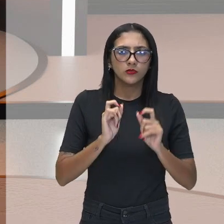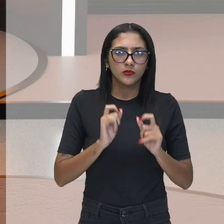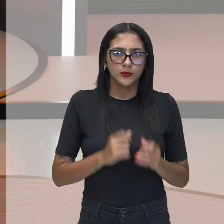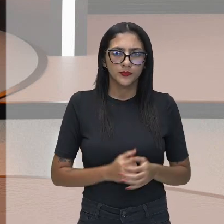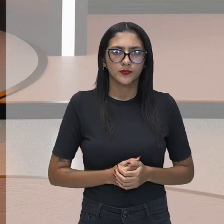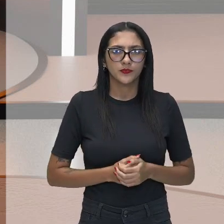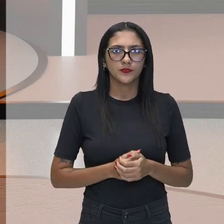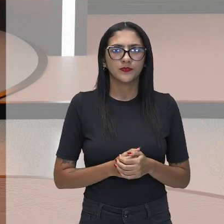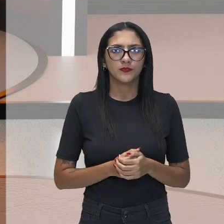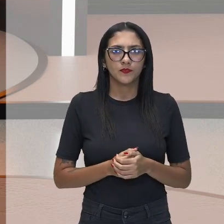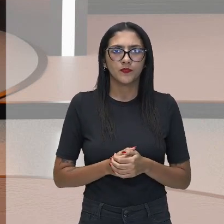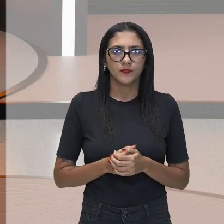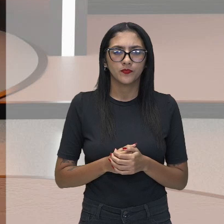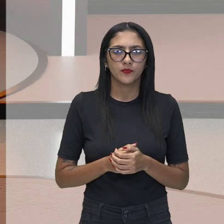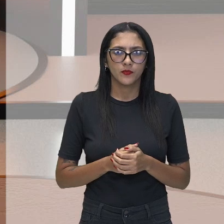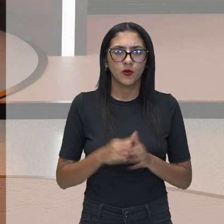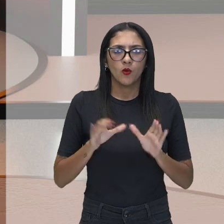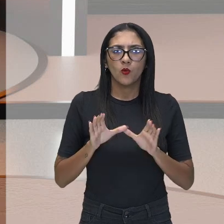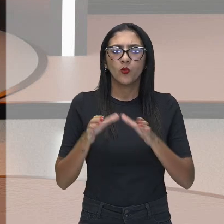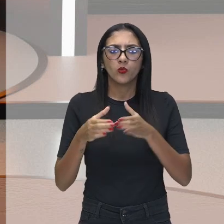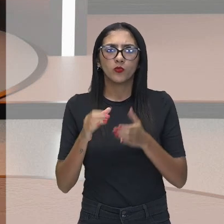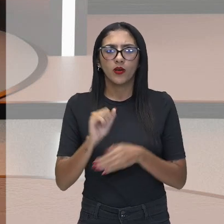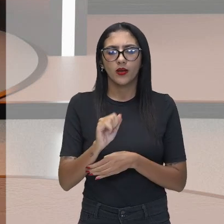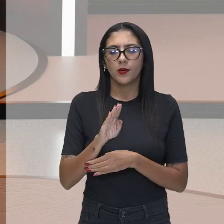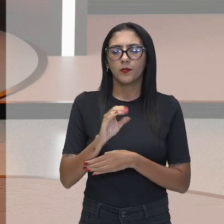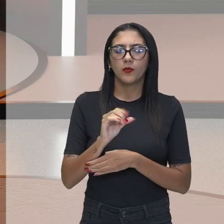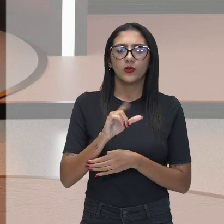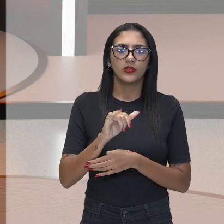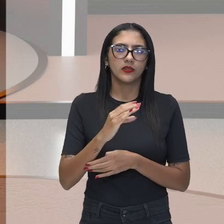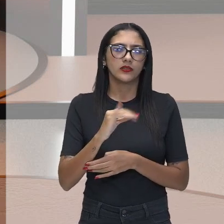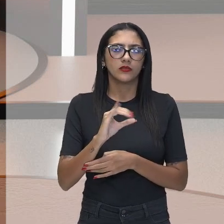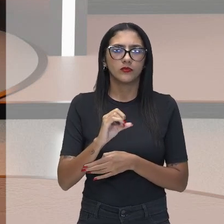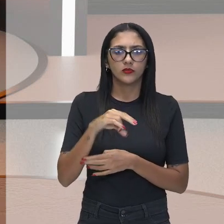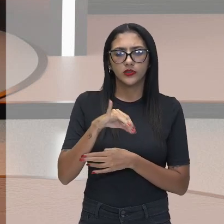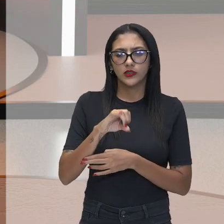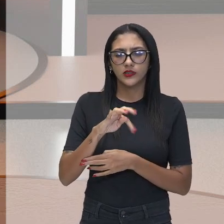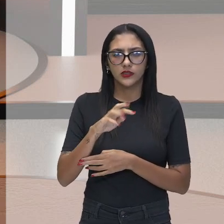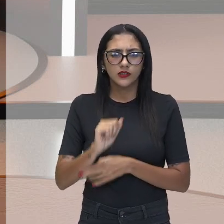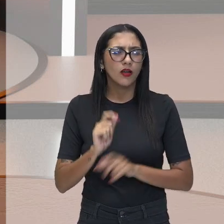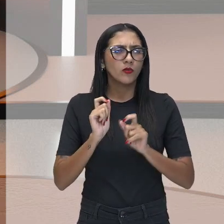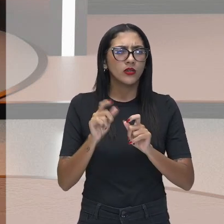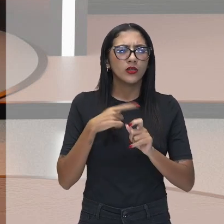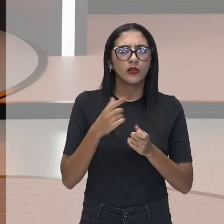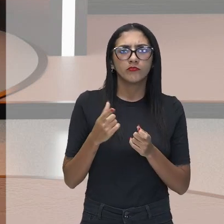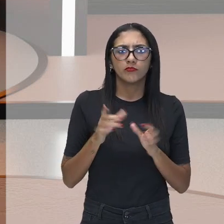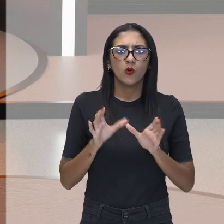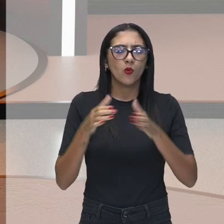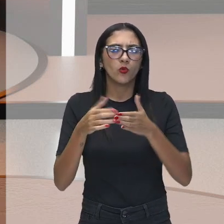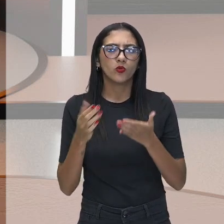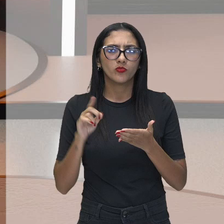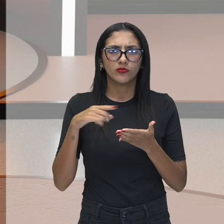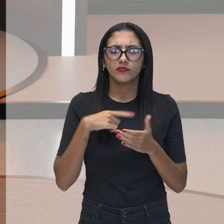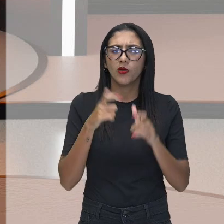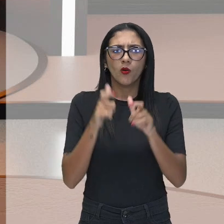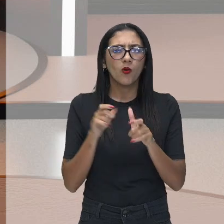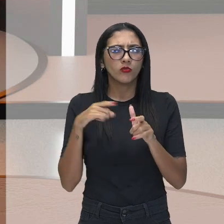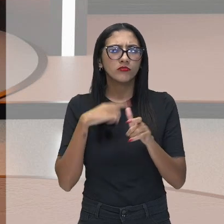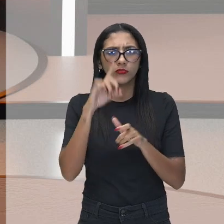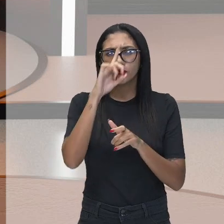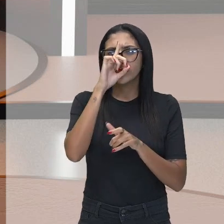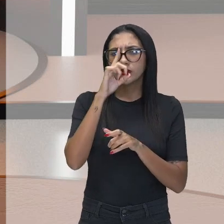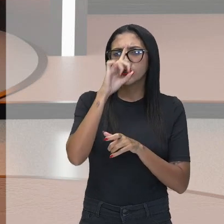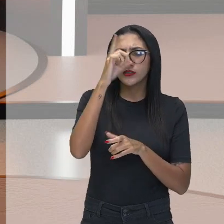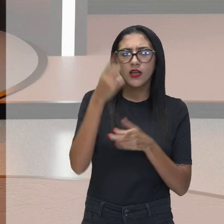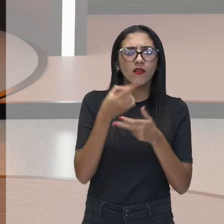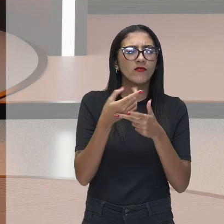do chamado movimento abolicionista. Por que que houve esse movimento abolicionista? De onde vieram essas ideias assim do nada, se o